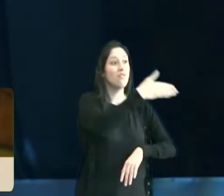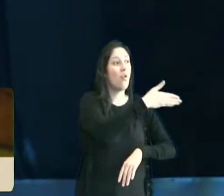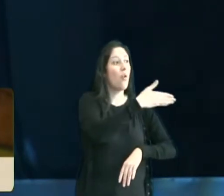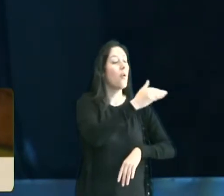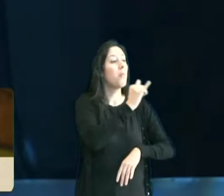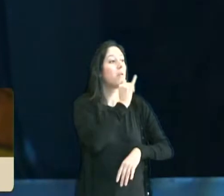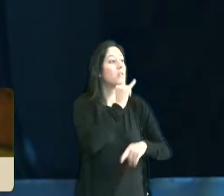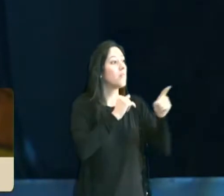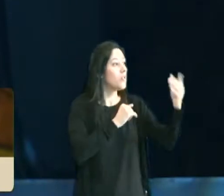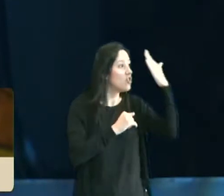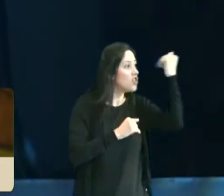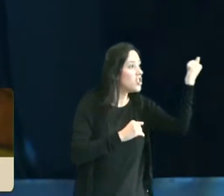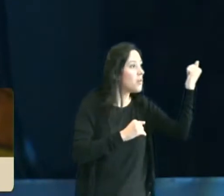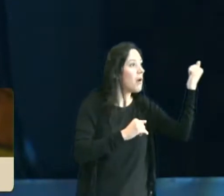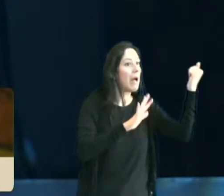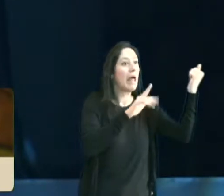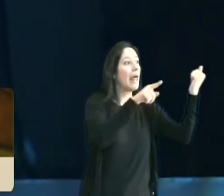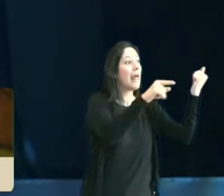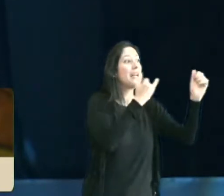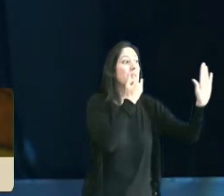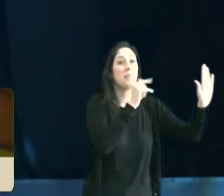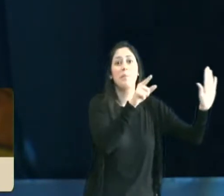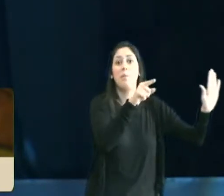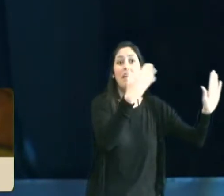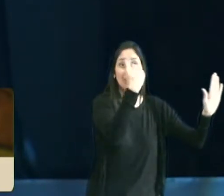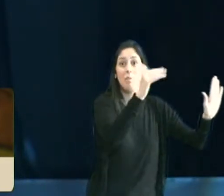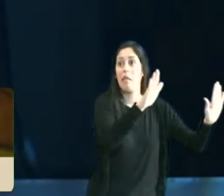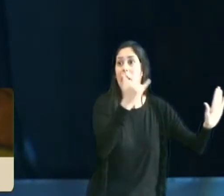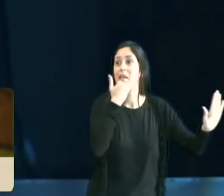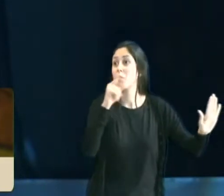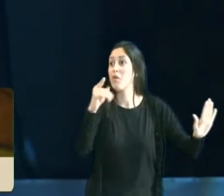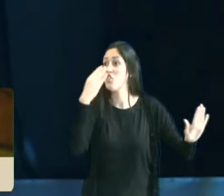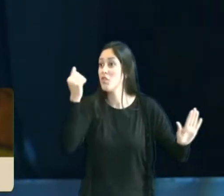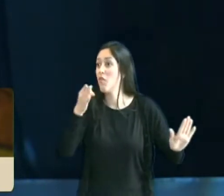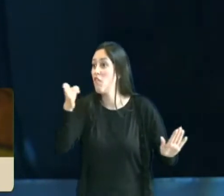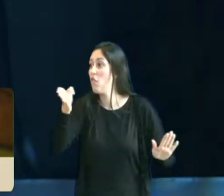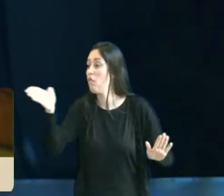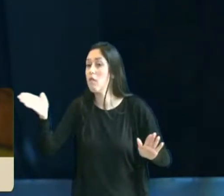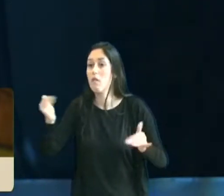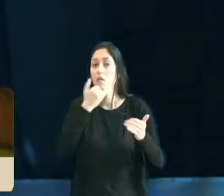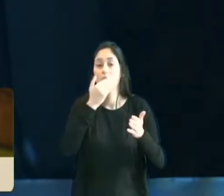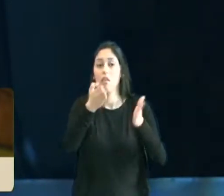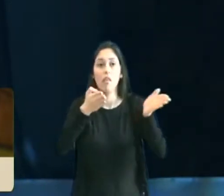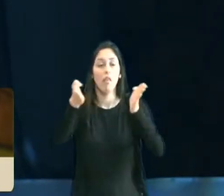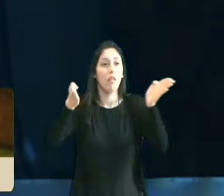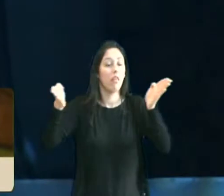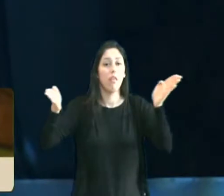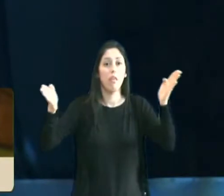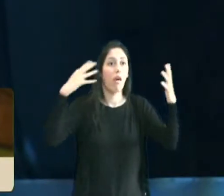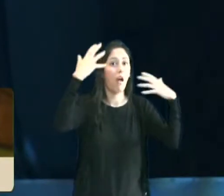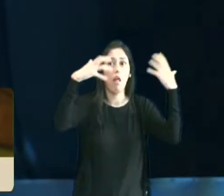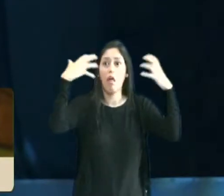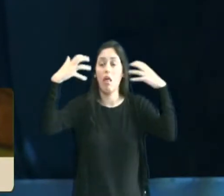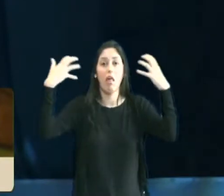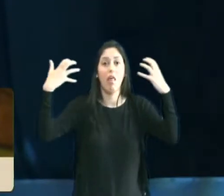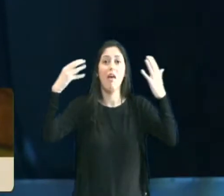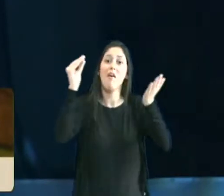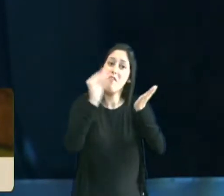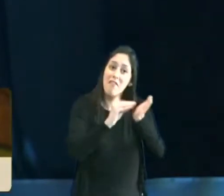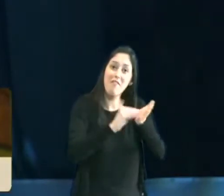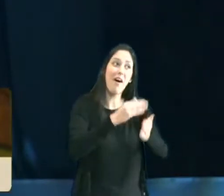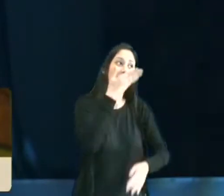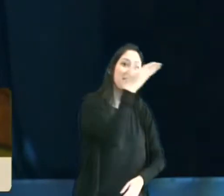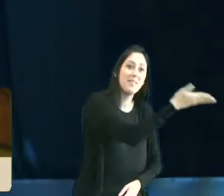resolver o problema da Maria, do Pedro, do João, do Antônio. E aí quando a gente vê, a gente vai em um monte de lugar, mesmo na casa